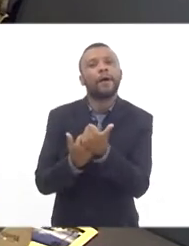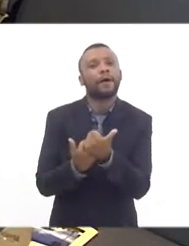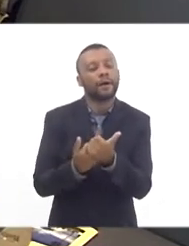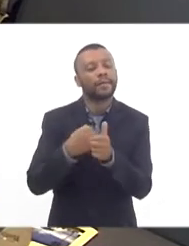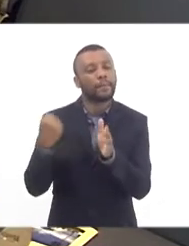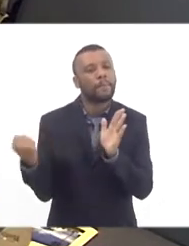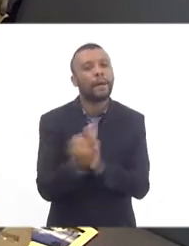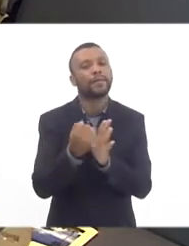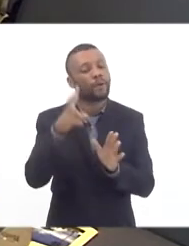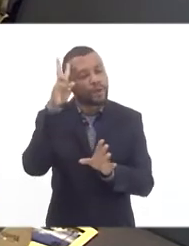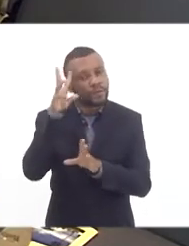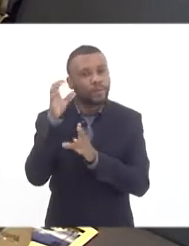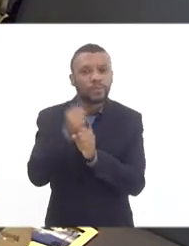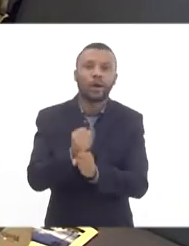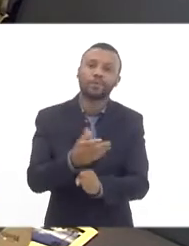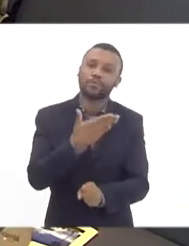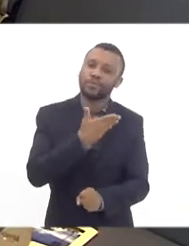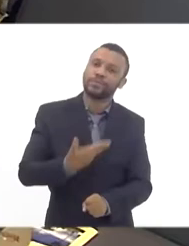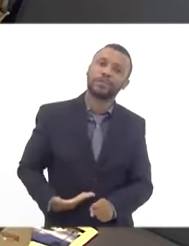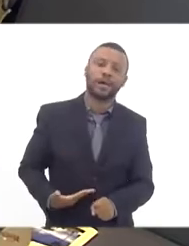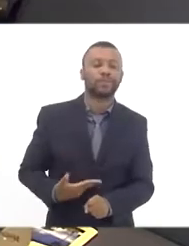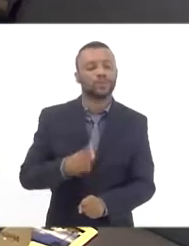histórico do nosso Estado e do nosso país.